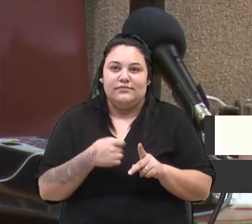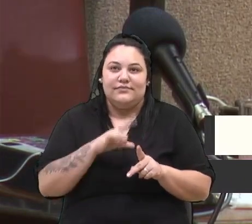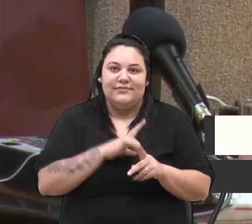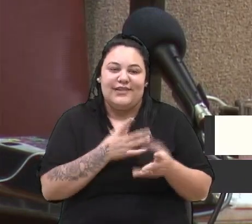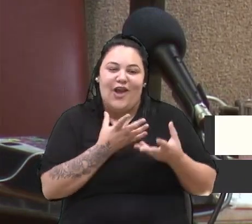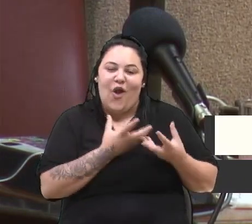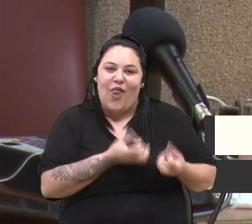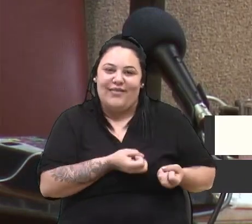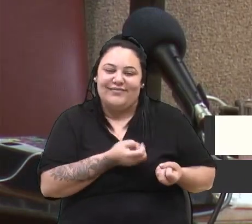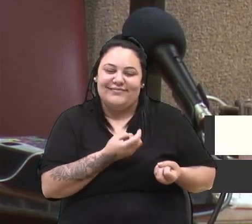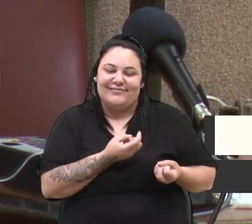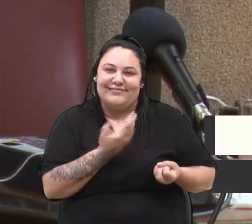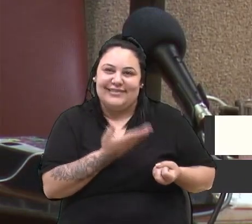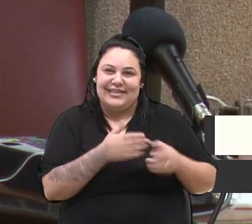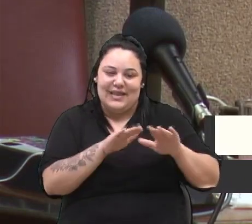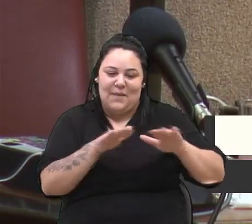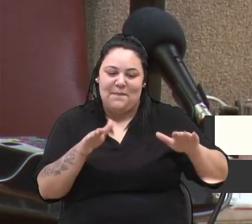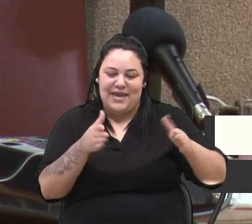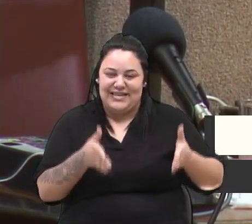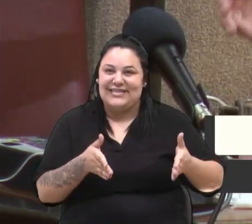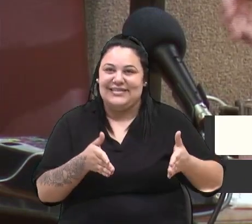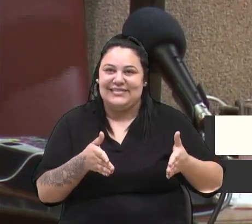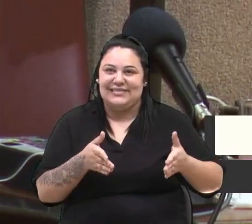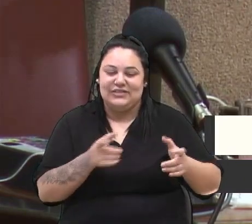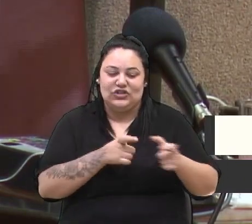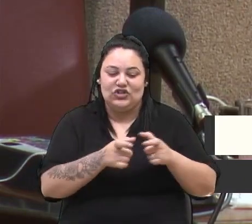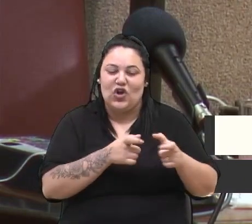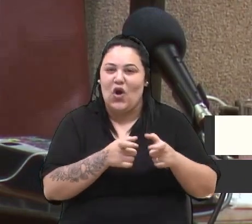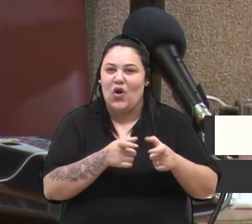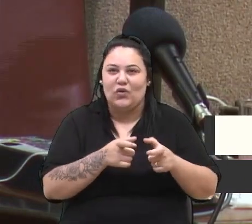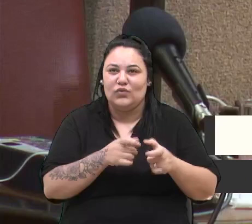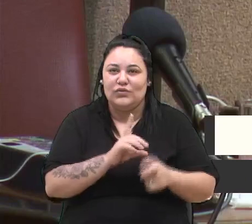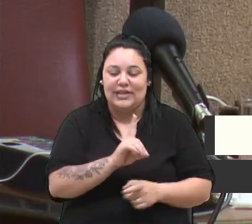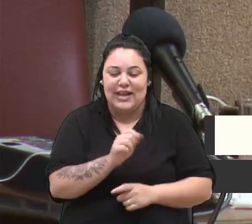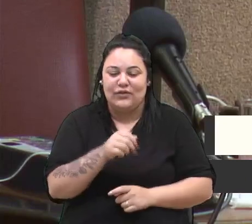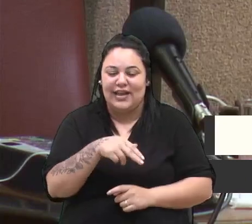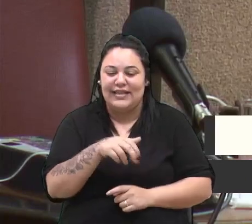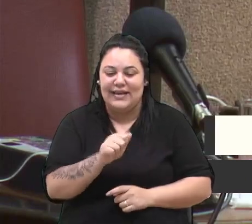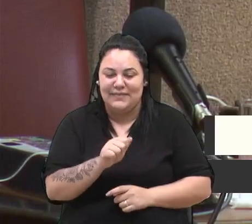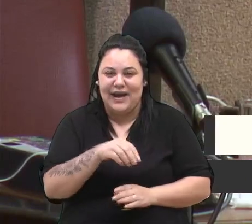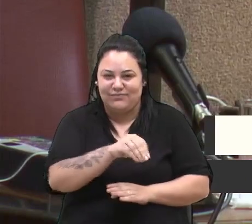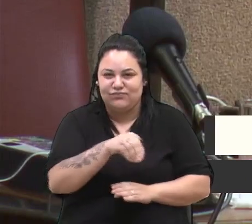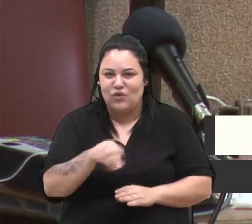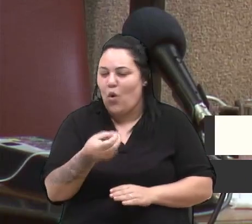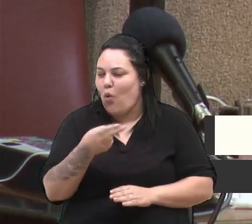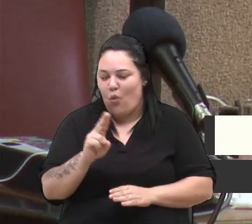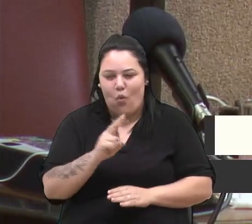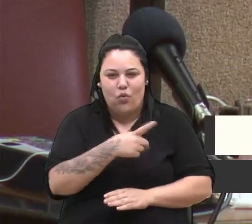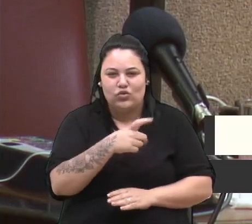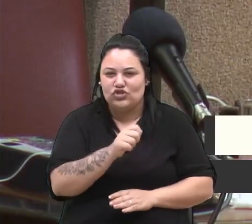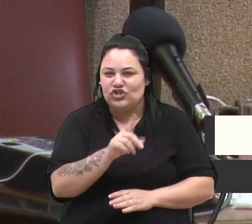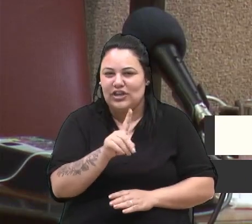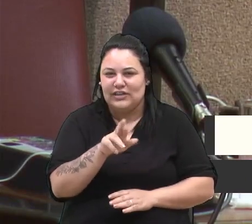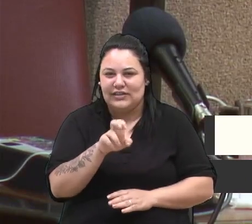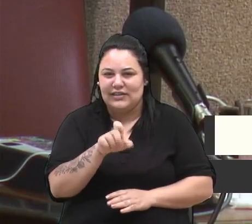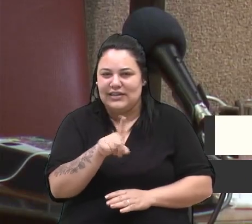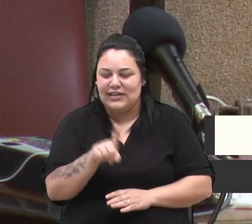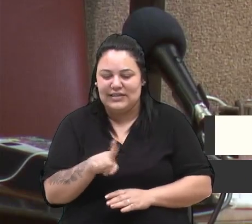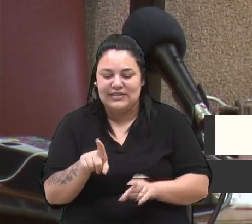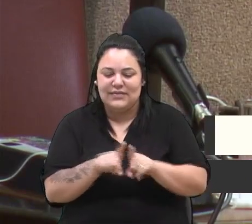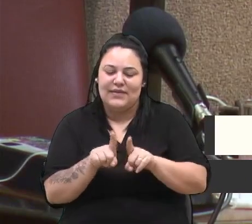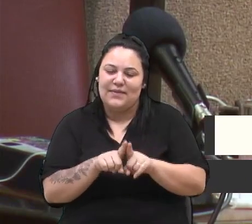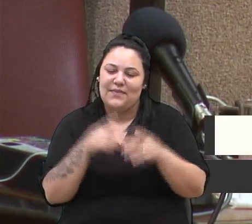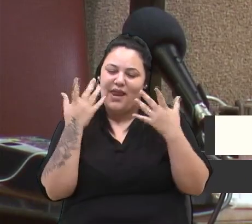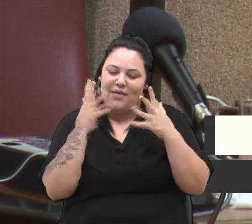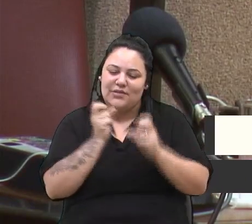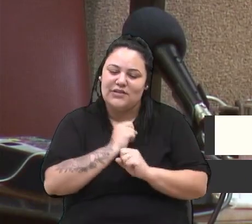nessas mesas, né, de jogo, seja o de dama ou de xadrez, que eu acho interessante. Parabéns pela sua iniciativa, parabéns pela ideia